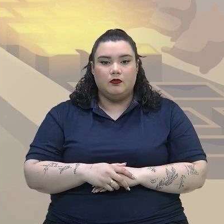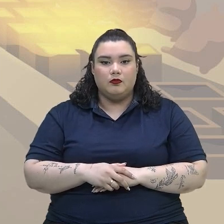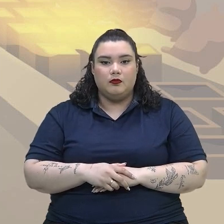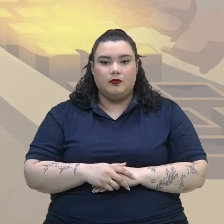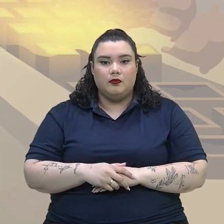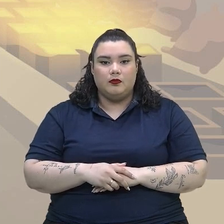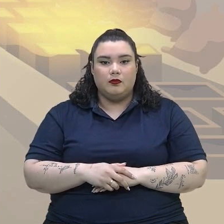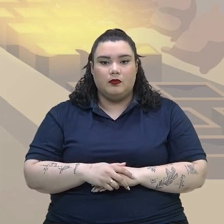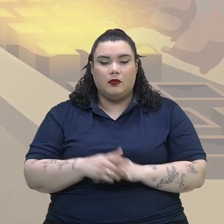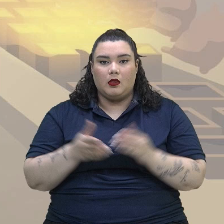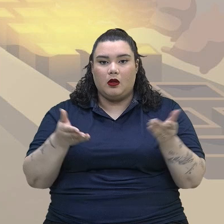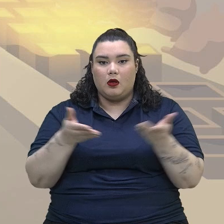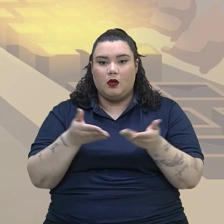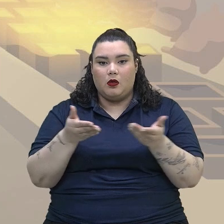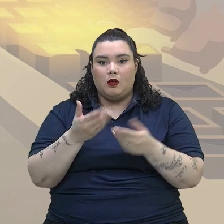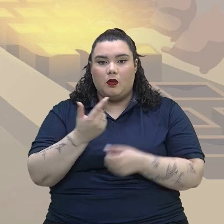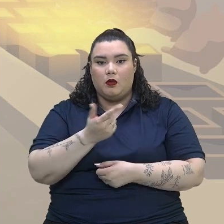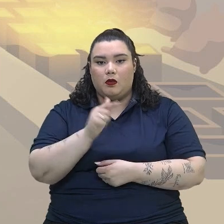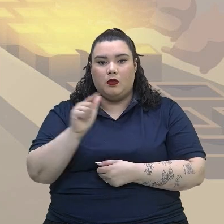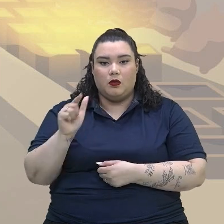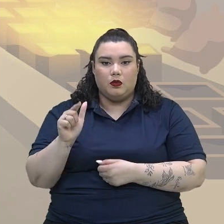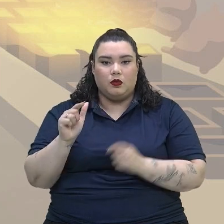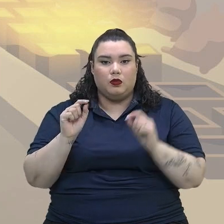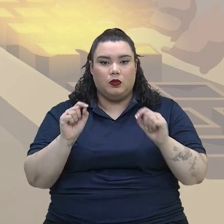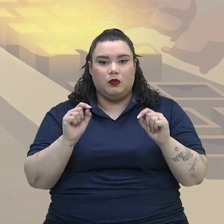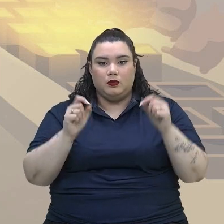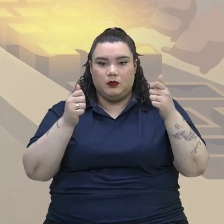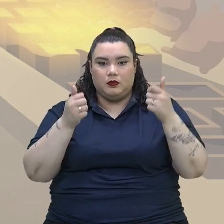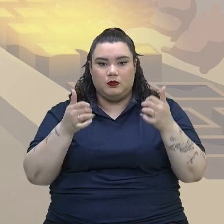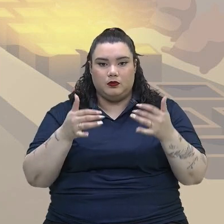nós vamos trabalhar aqui agora com a questão dos